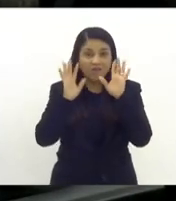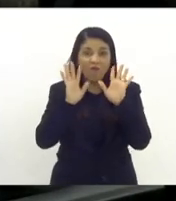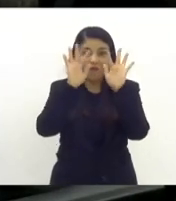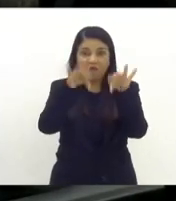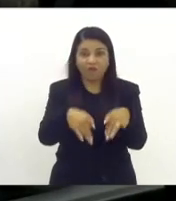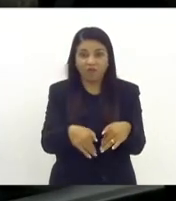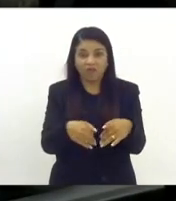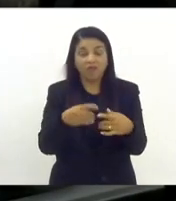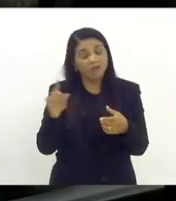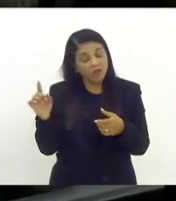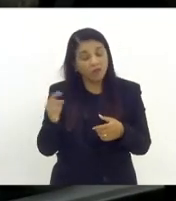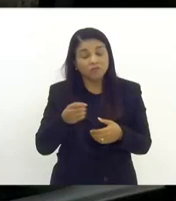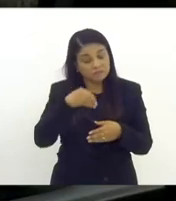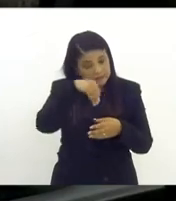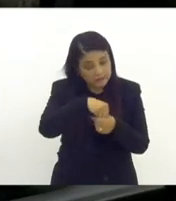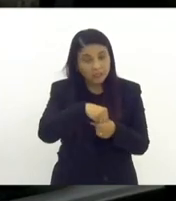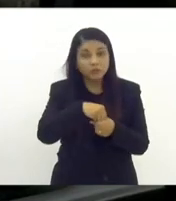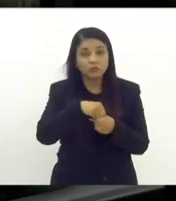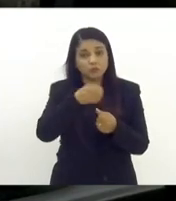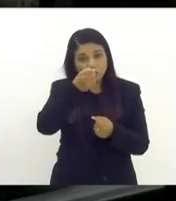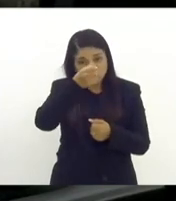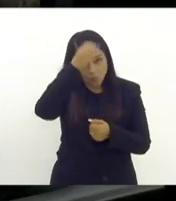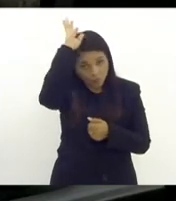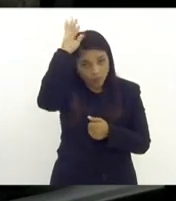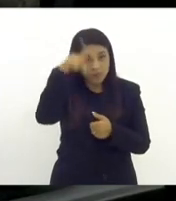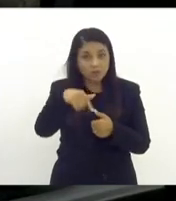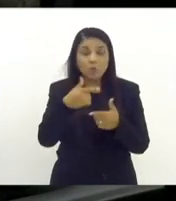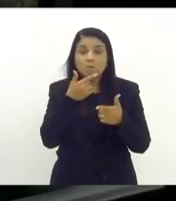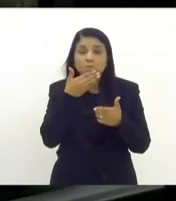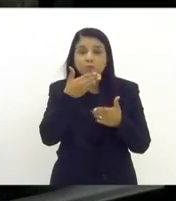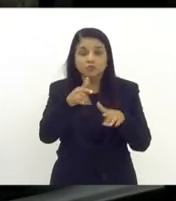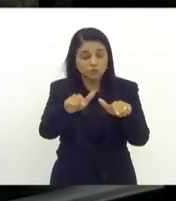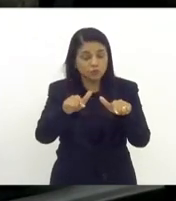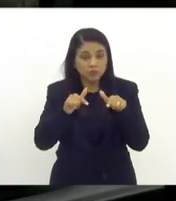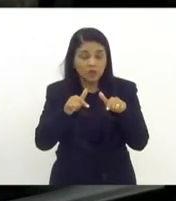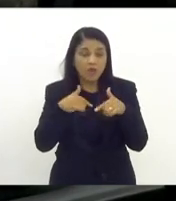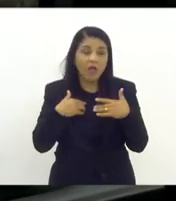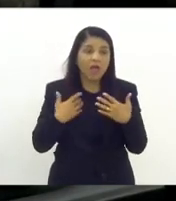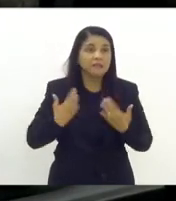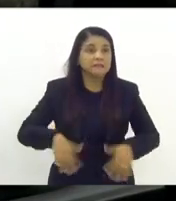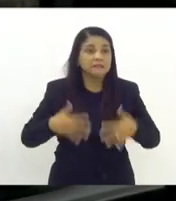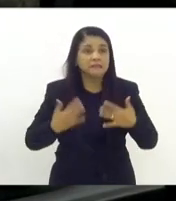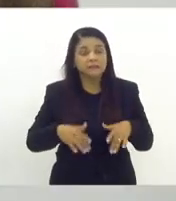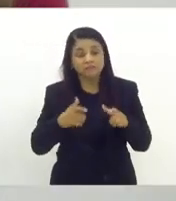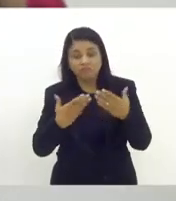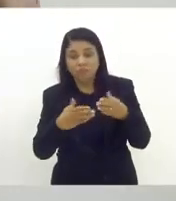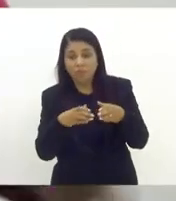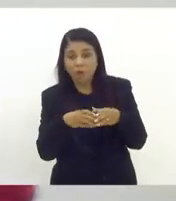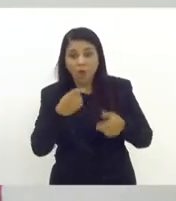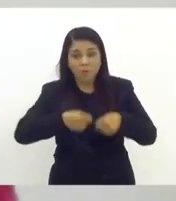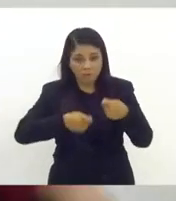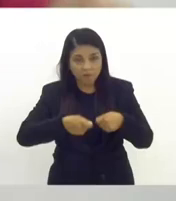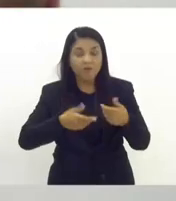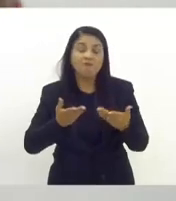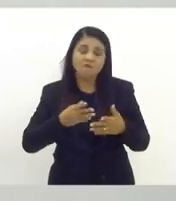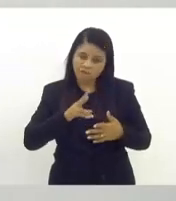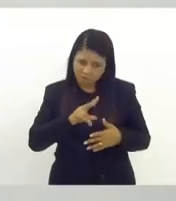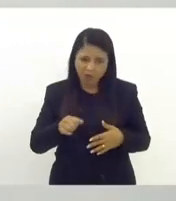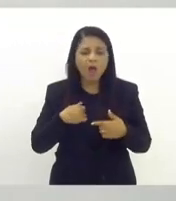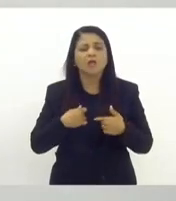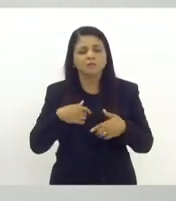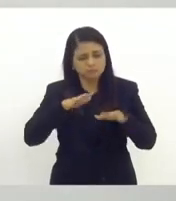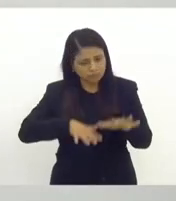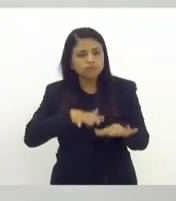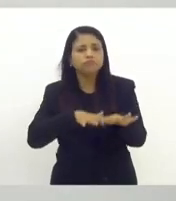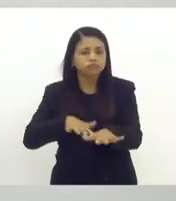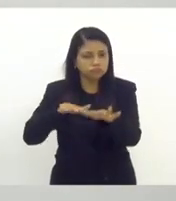eu tava dentro do corpo de bombeiro e desesperada gente a gente não vai sair esse ano Ah vai sair e legal mas vai sair e eu lá dentro